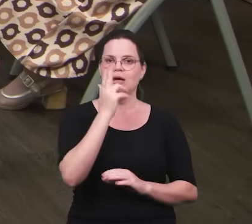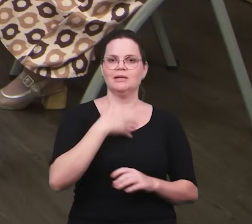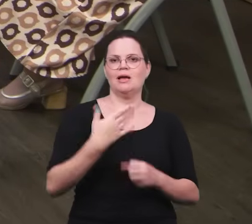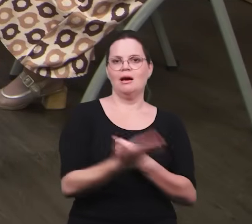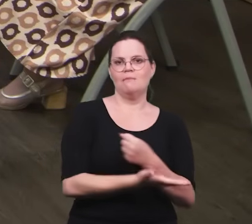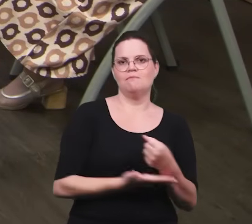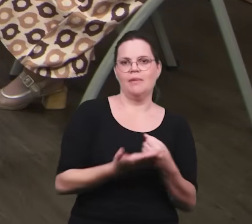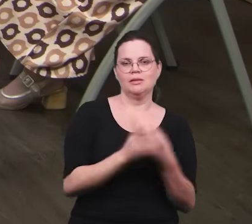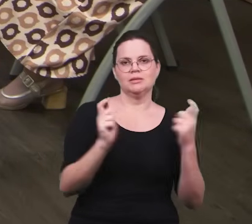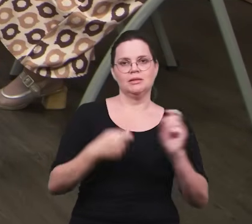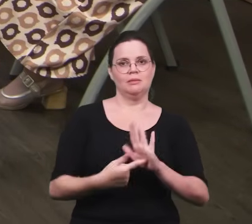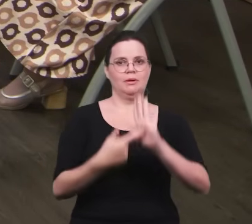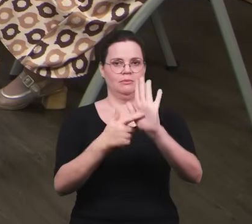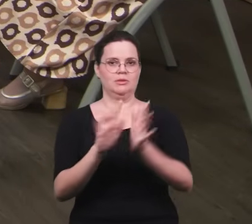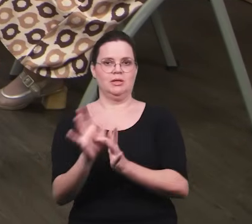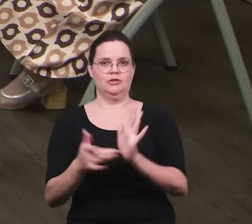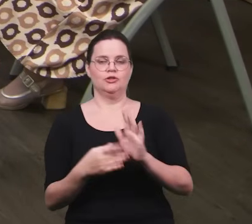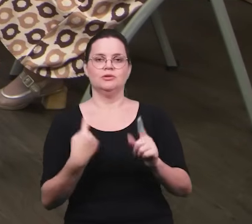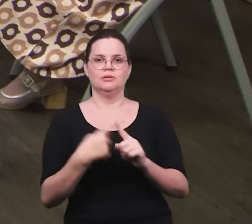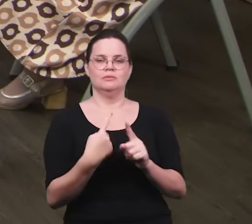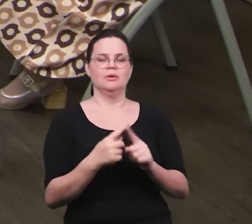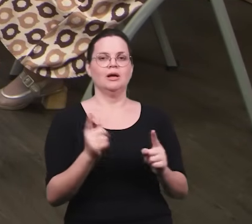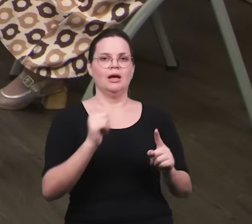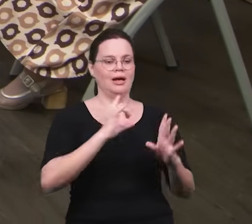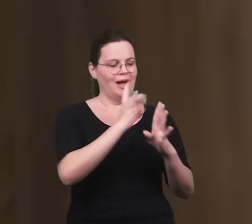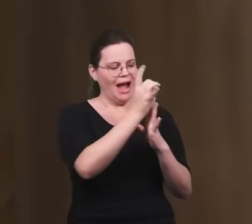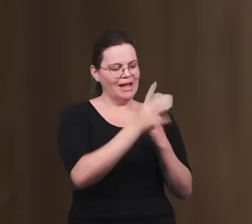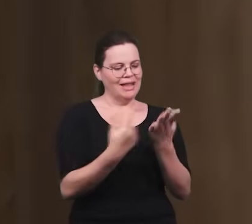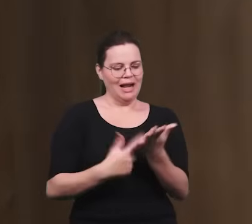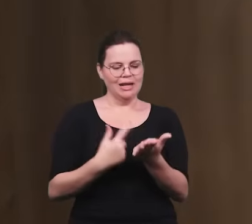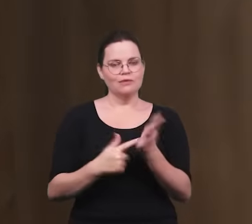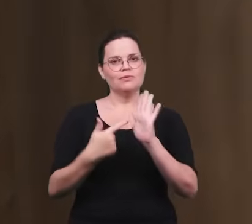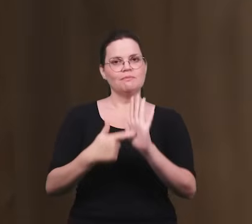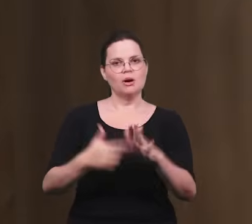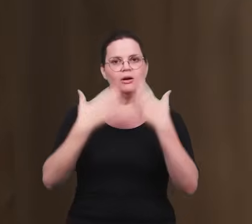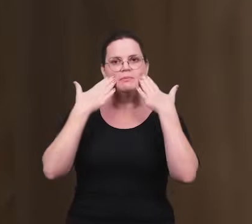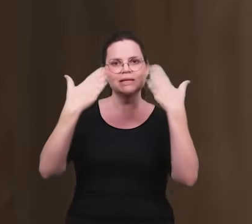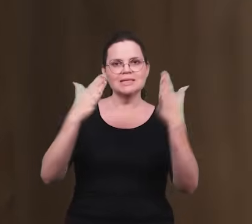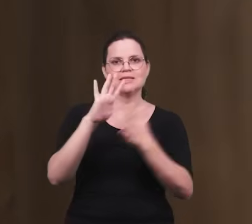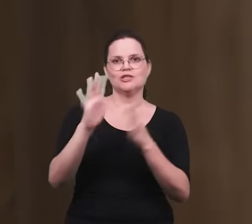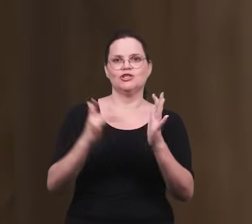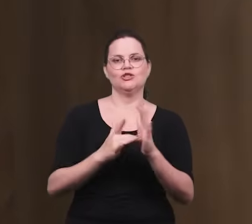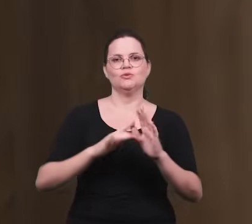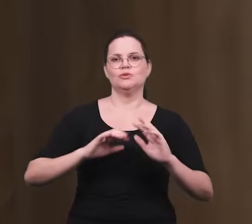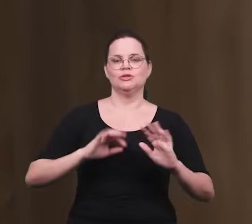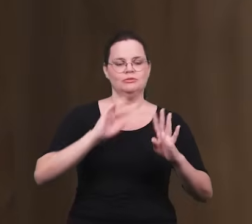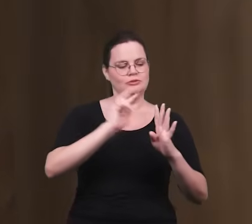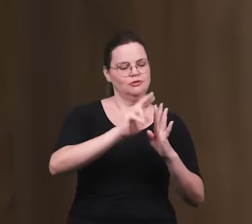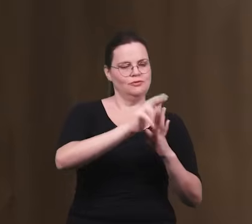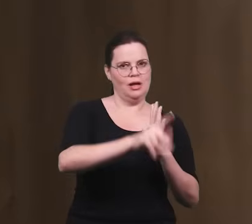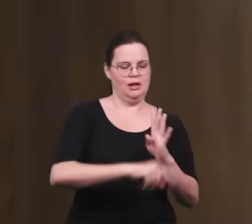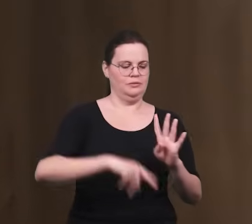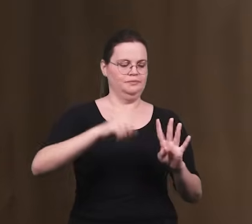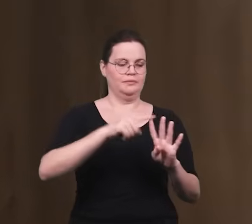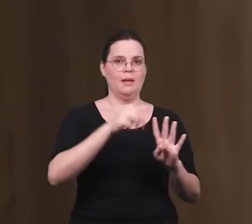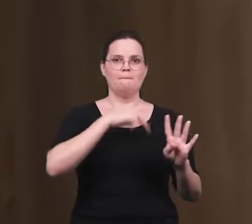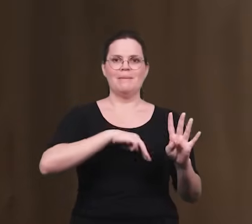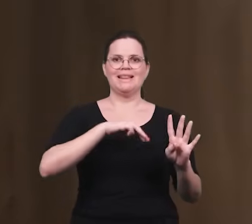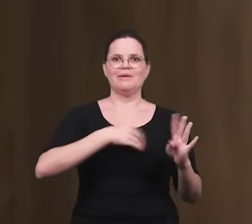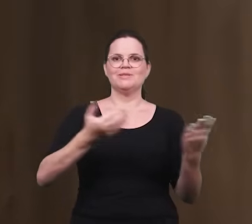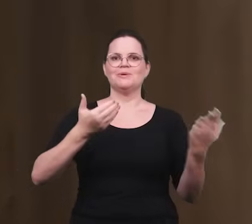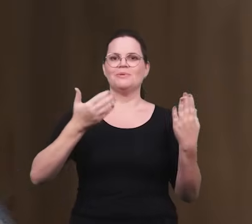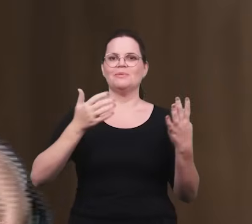Cada um apresenta de uma forma. Tem até aula no Manaim sobre isso. Mateus apresenta Jesus como rei aos judeus.